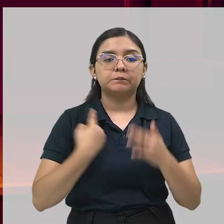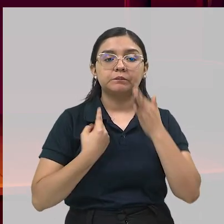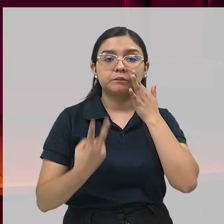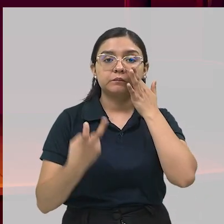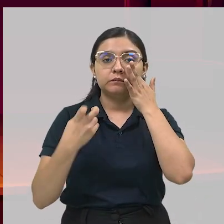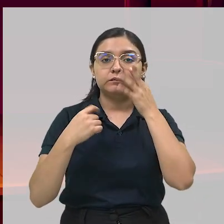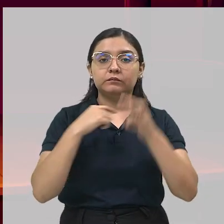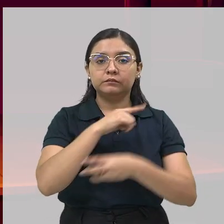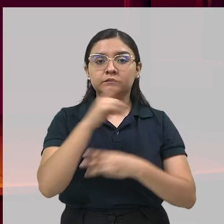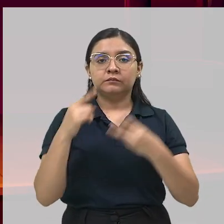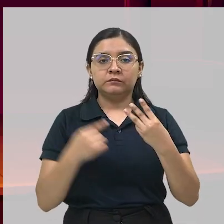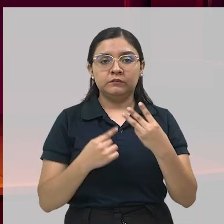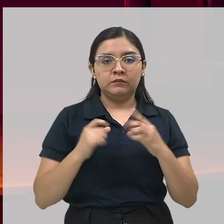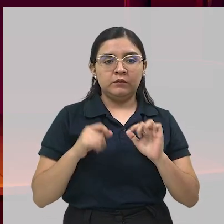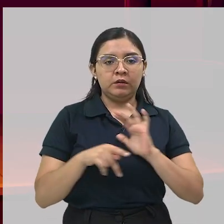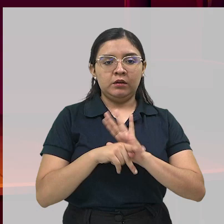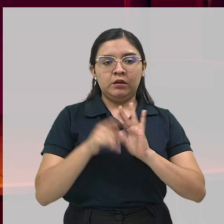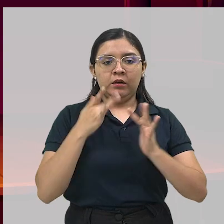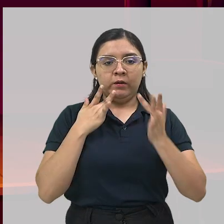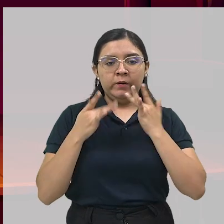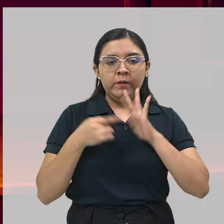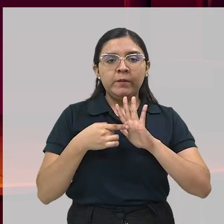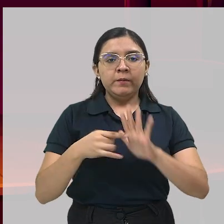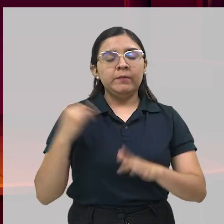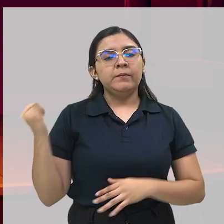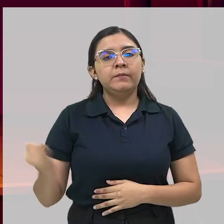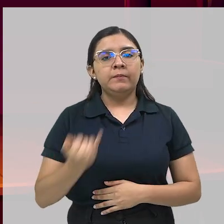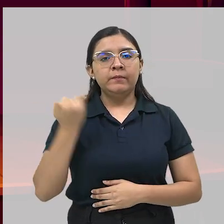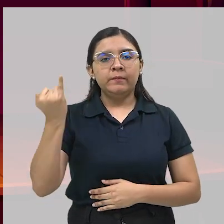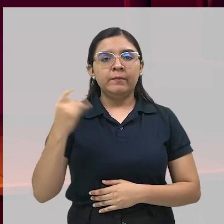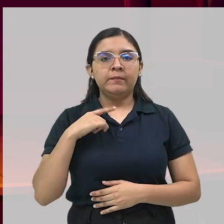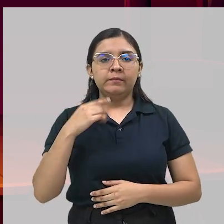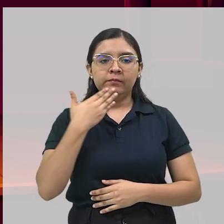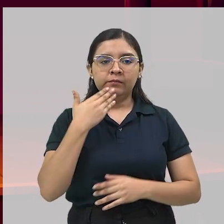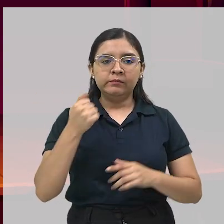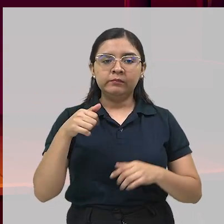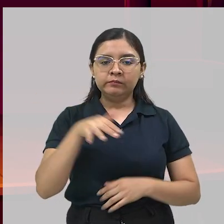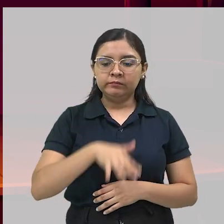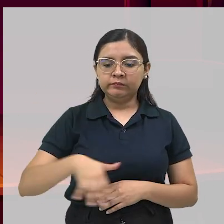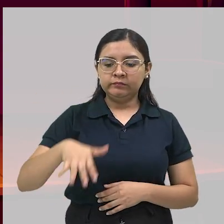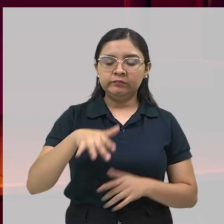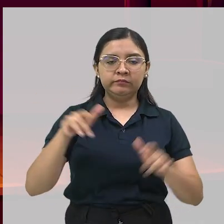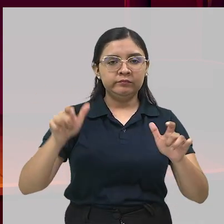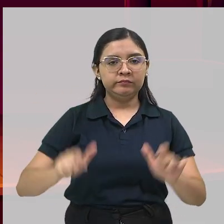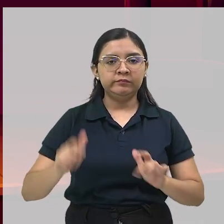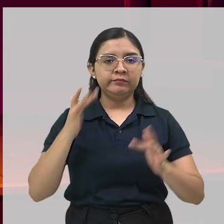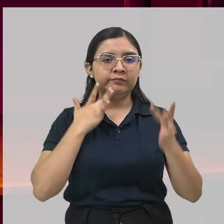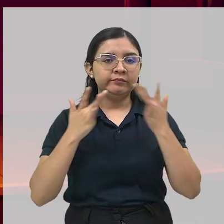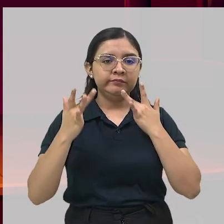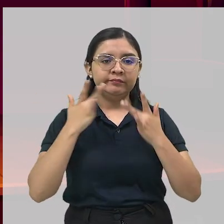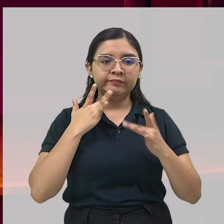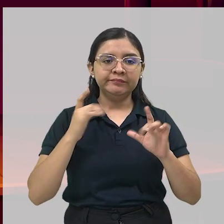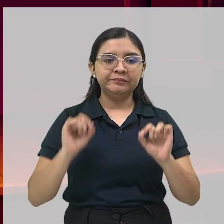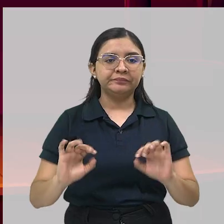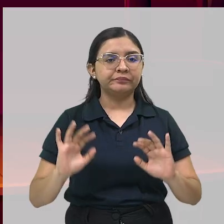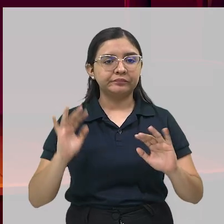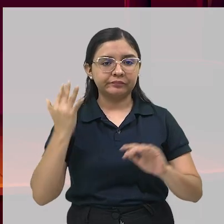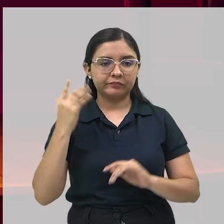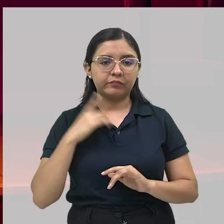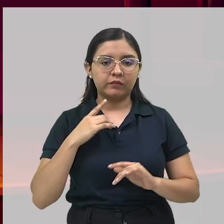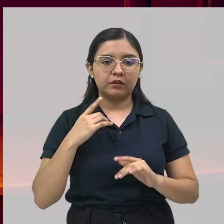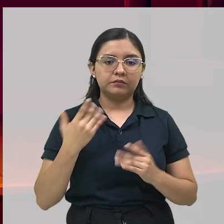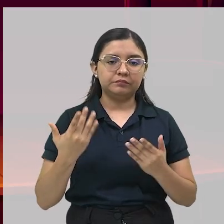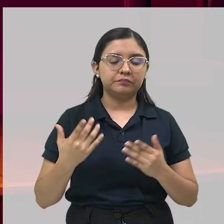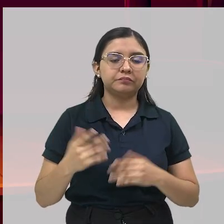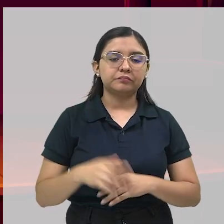esses elementos cênicos, eles são importantíssimos para a ambientação de uma peça teatral ou de um espetáculo